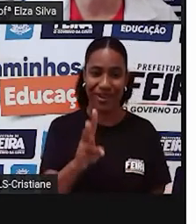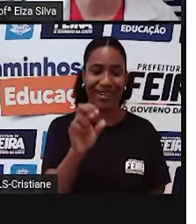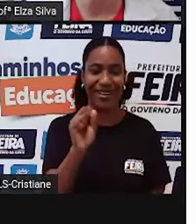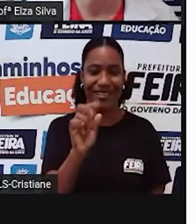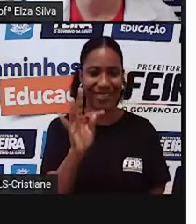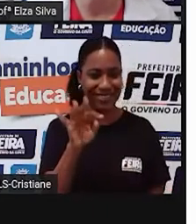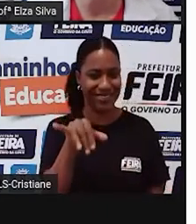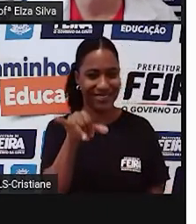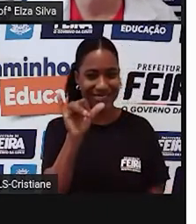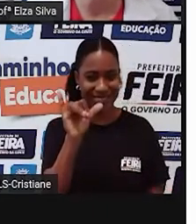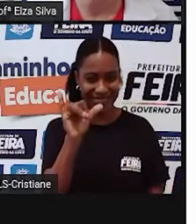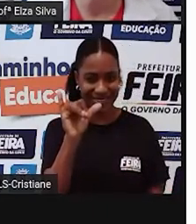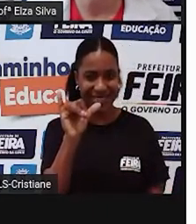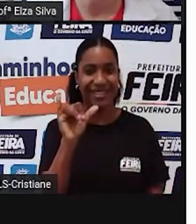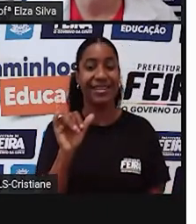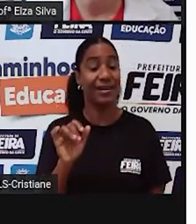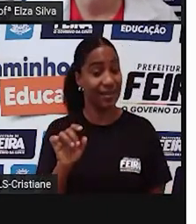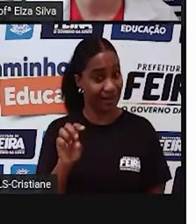Walk.